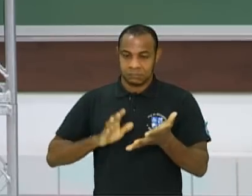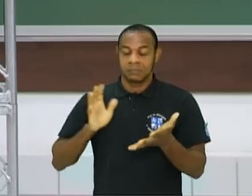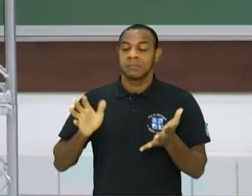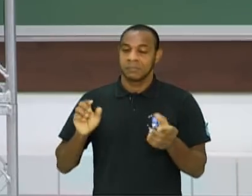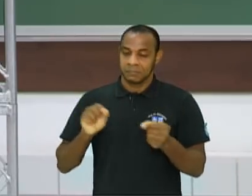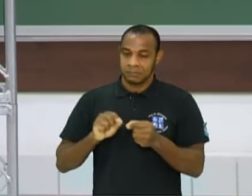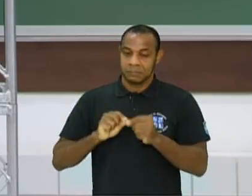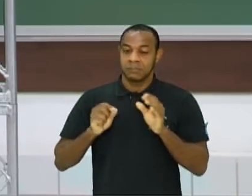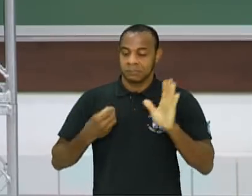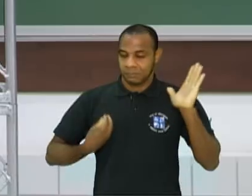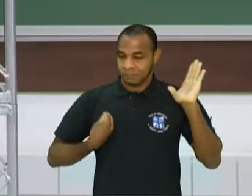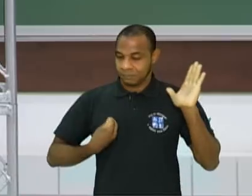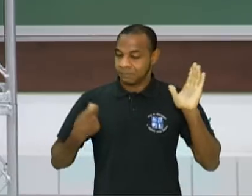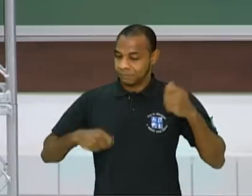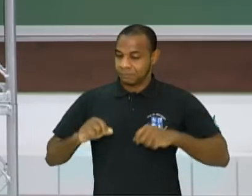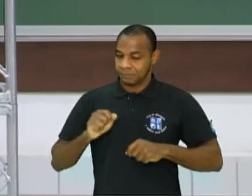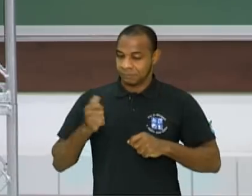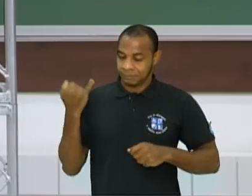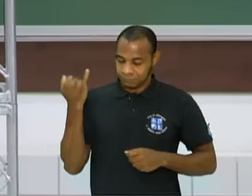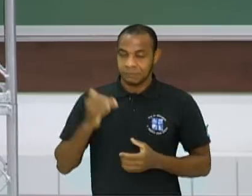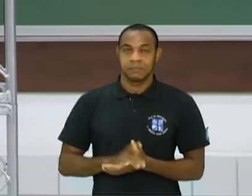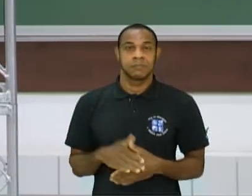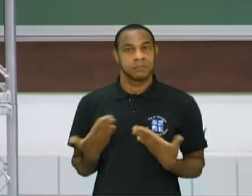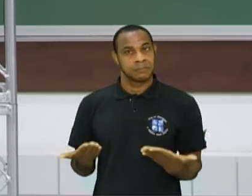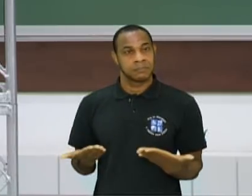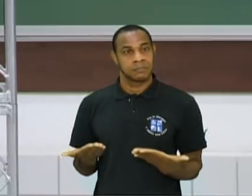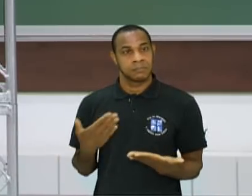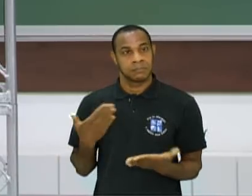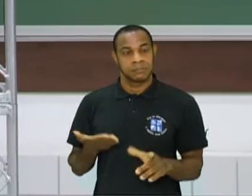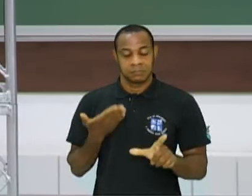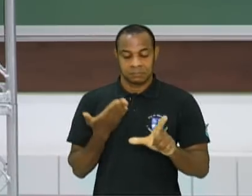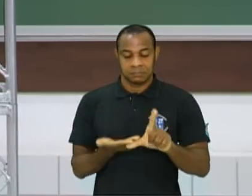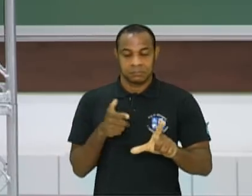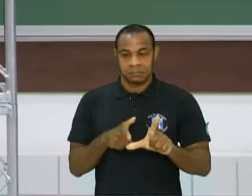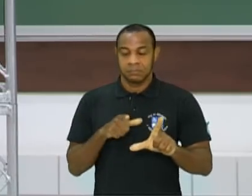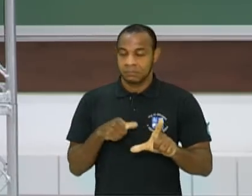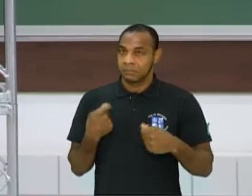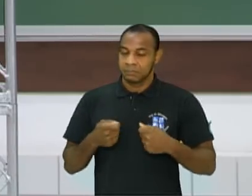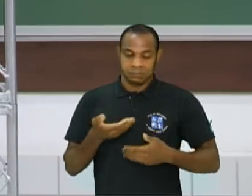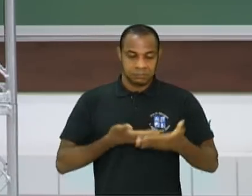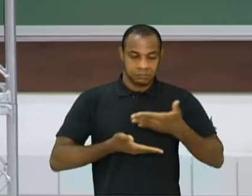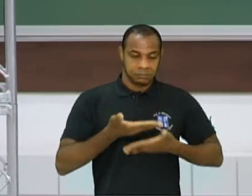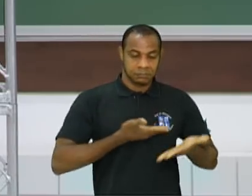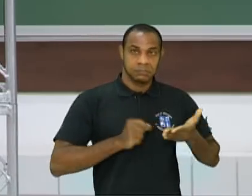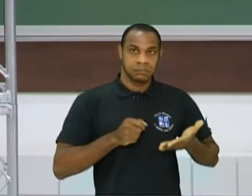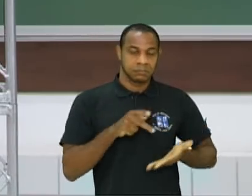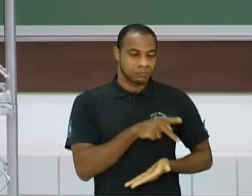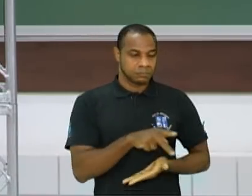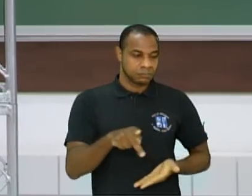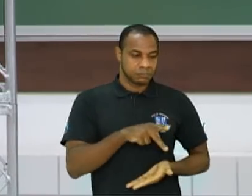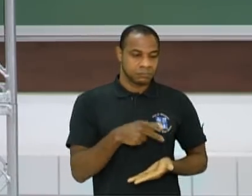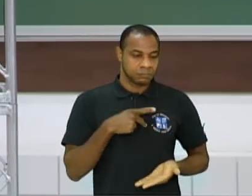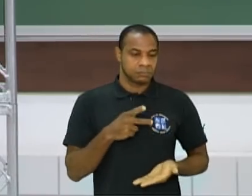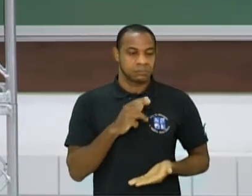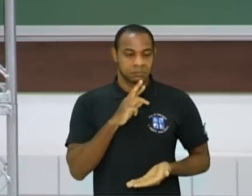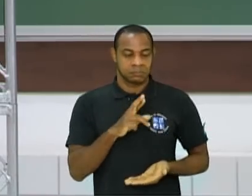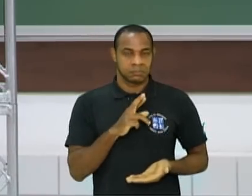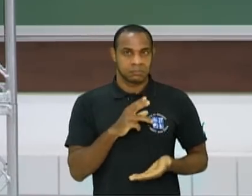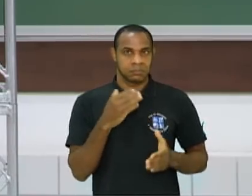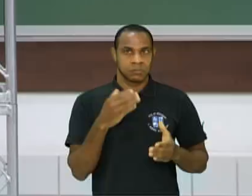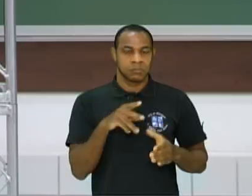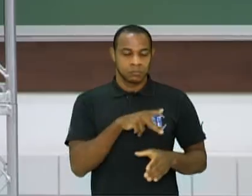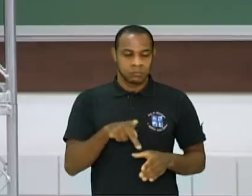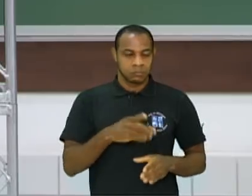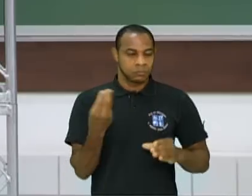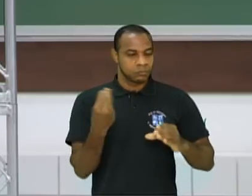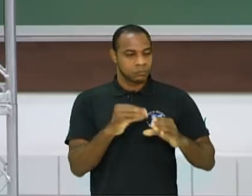sua frequência. Além do mais, gente, é lá que você faz a interação com o seu professor. Lá você vai ler os recadinhos que ele deixou no mural, vai